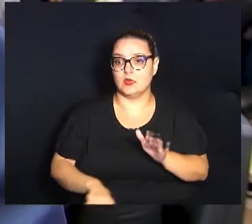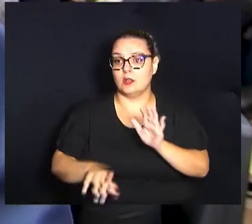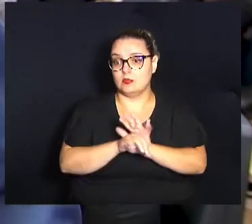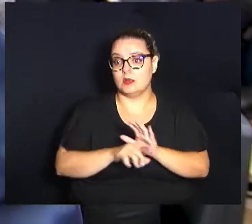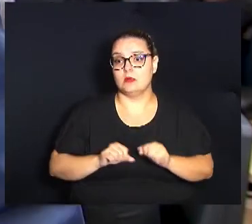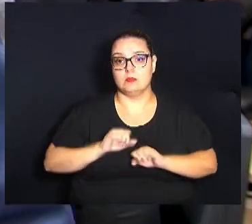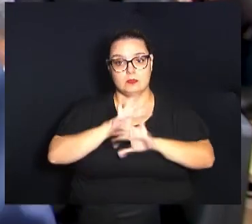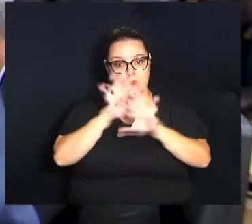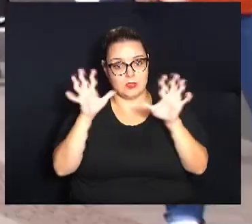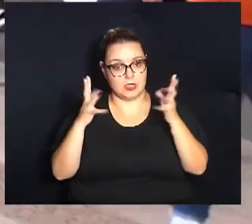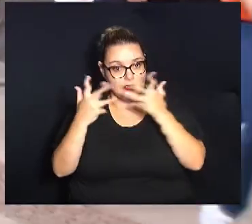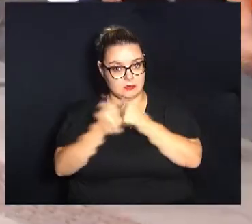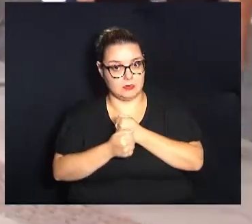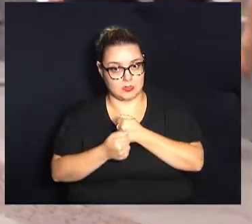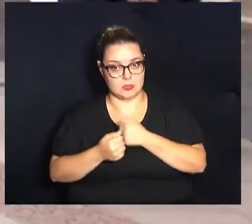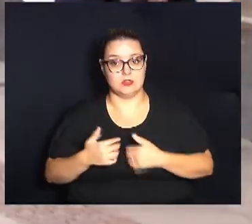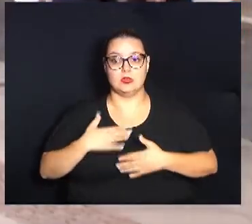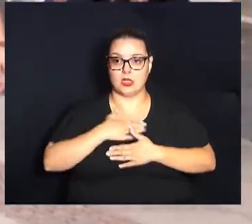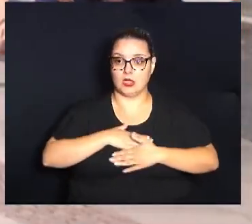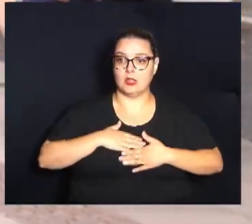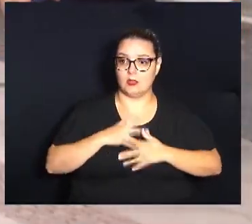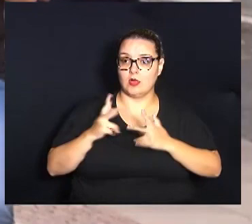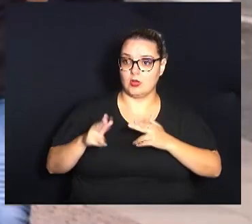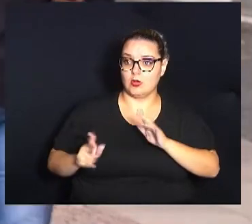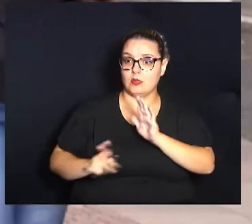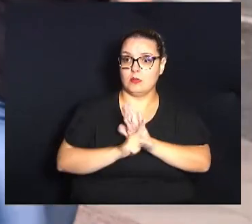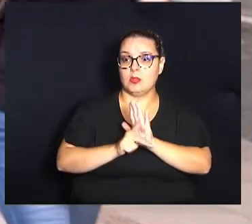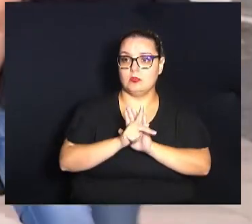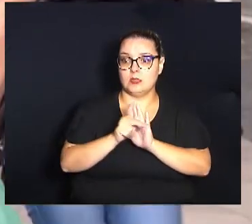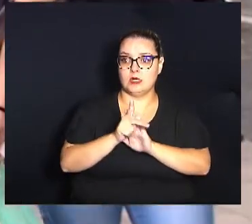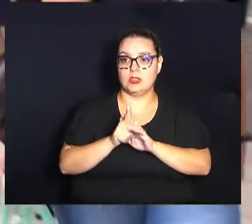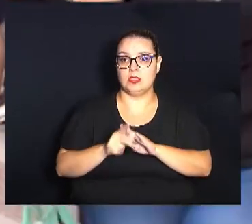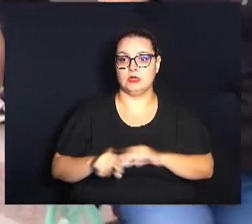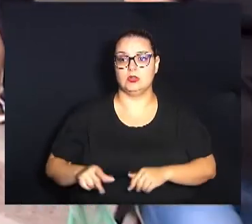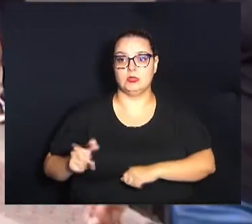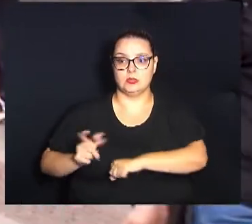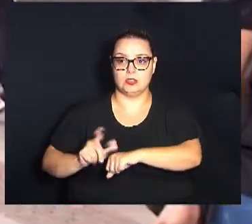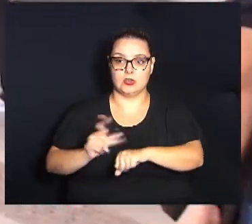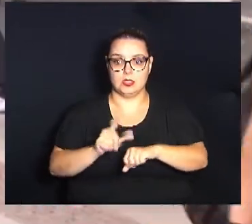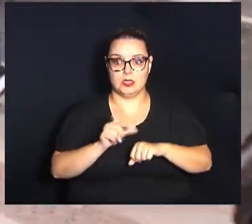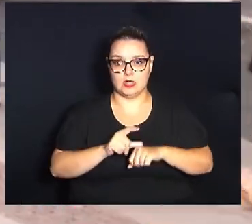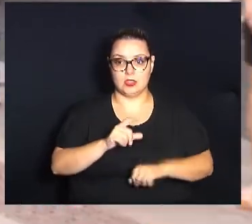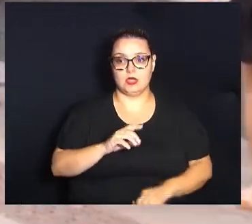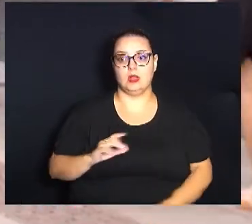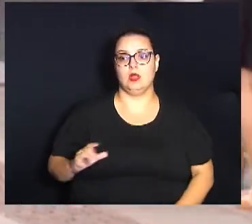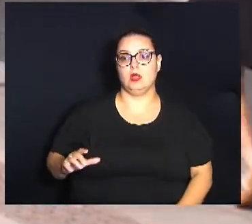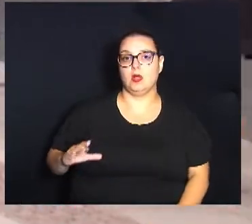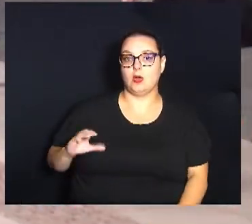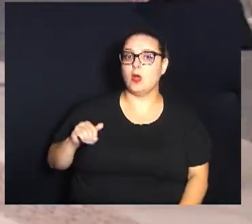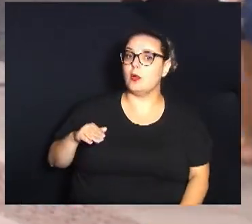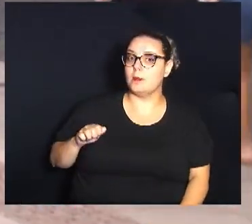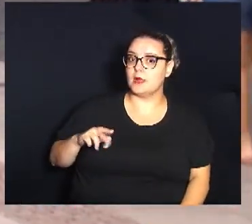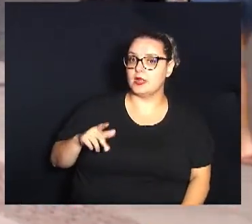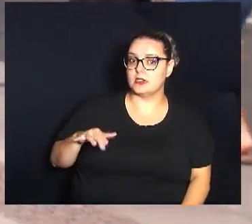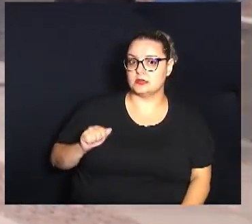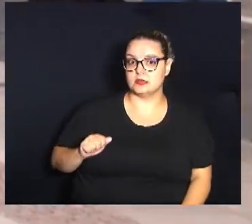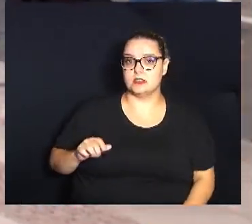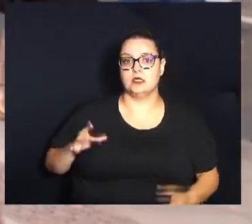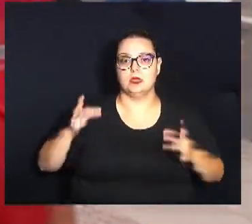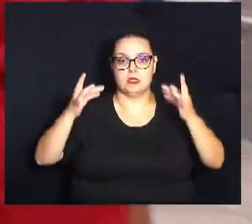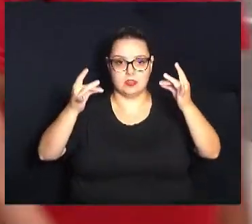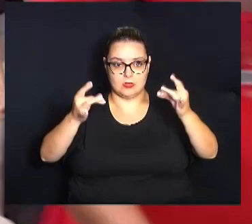mais bonito, muito mais agradável. De acordo com o projeto, os estabelecimentos comerciais poderão optar por colocar as placas de